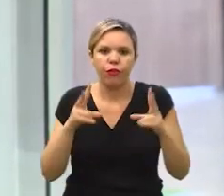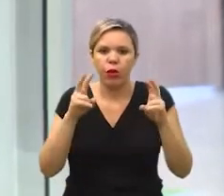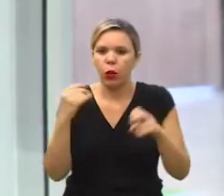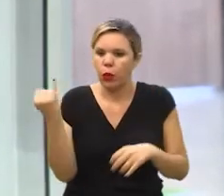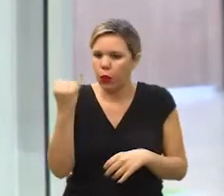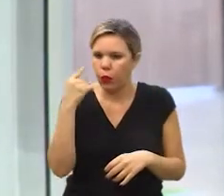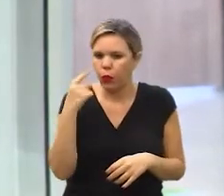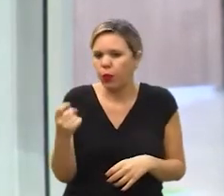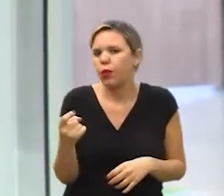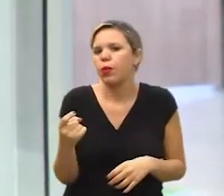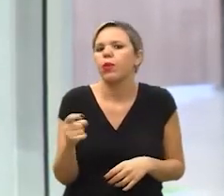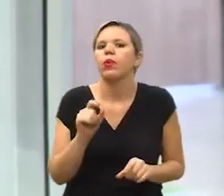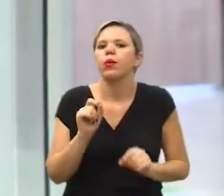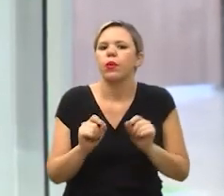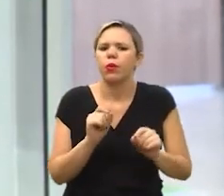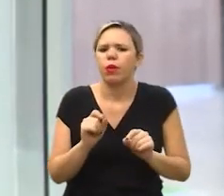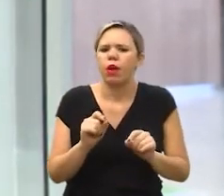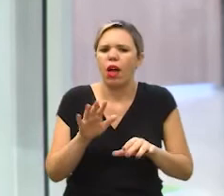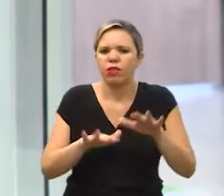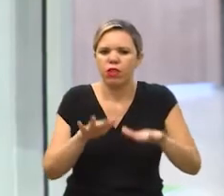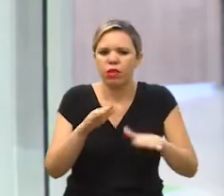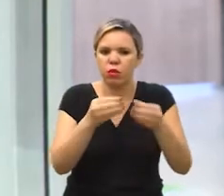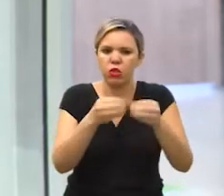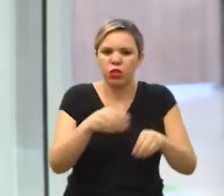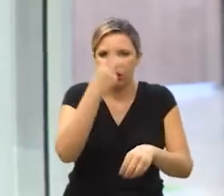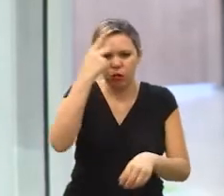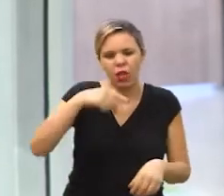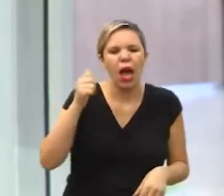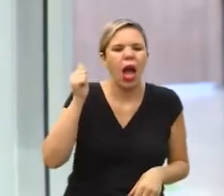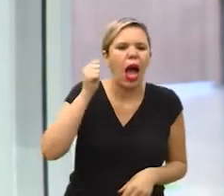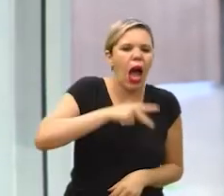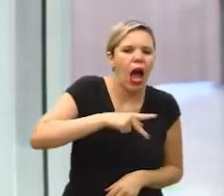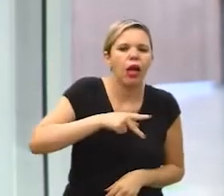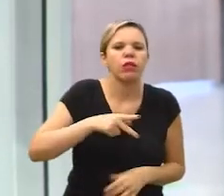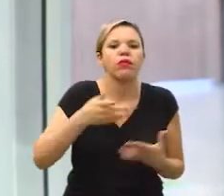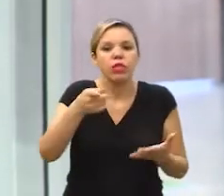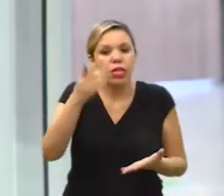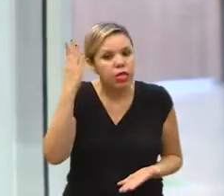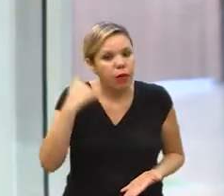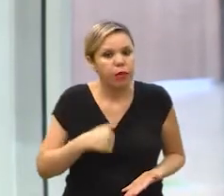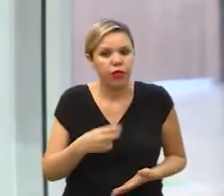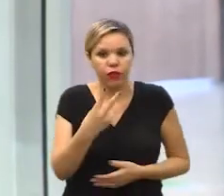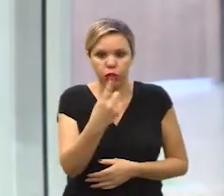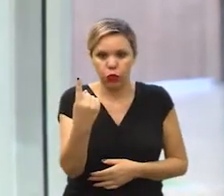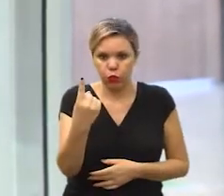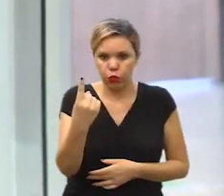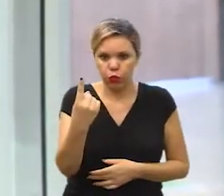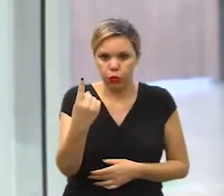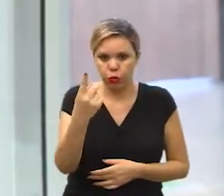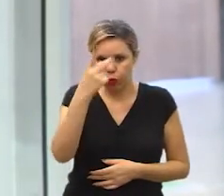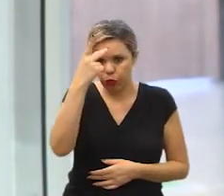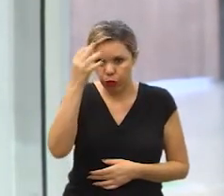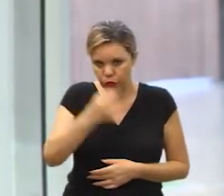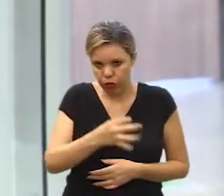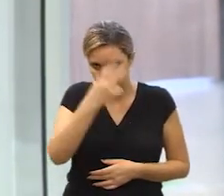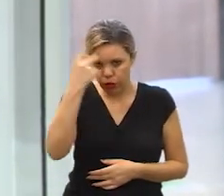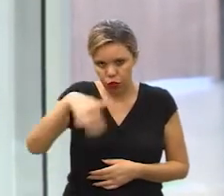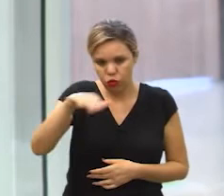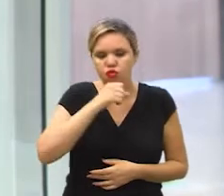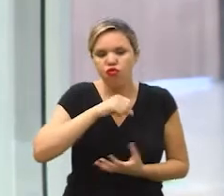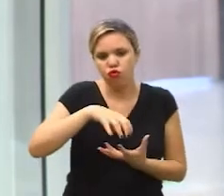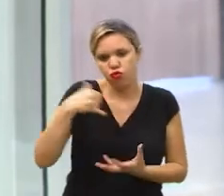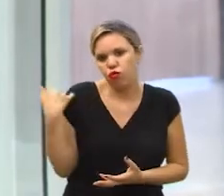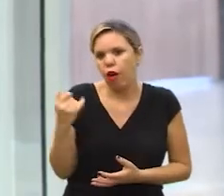muito interessante e que afeta muita gente, né? A aposentadoria. Você sabia que 21% da população